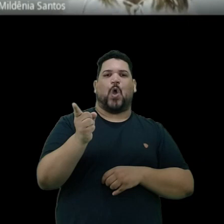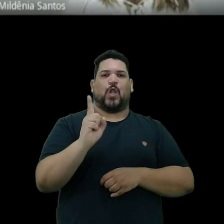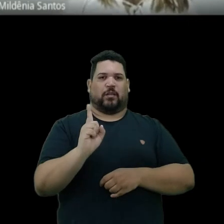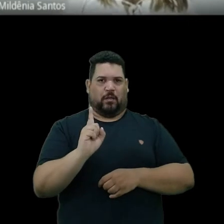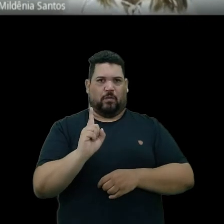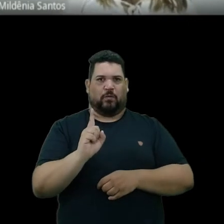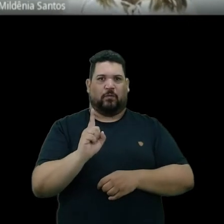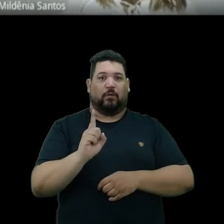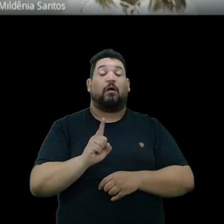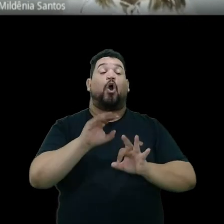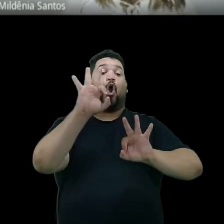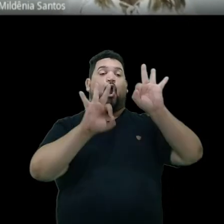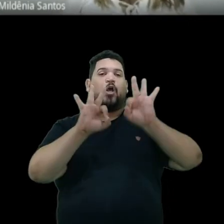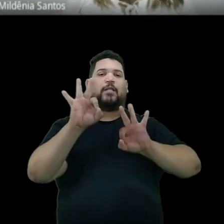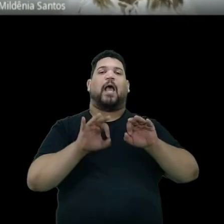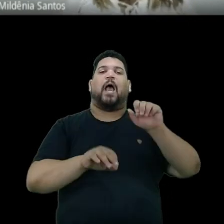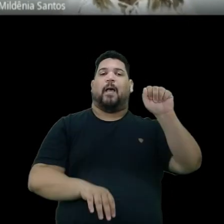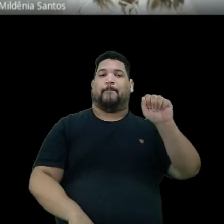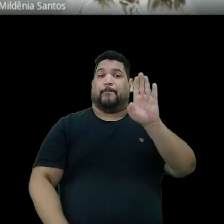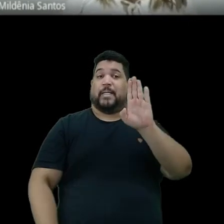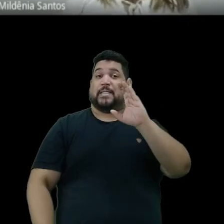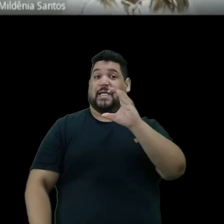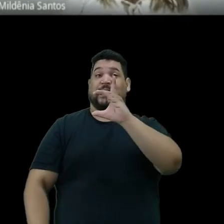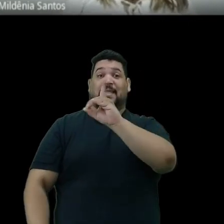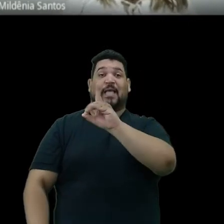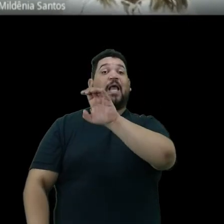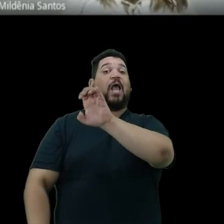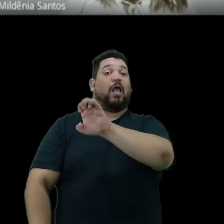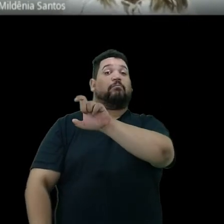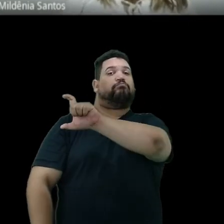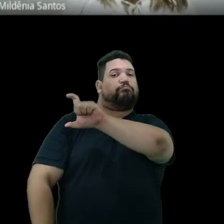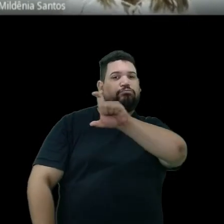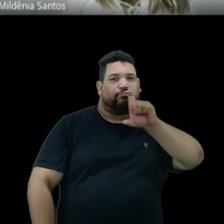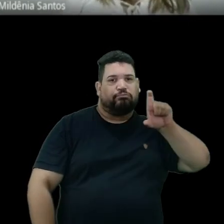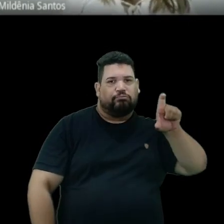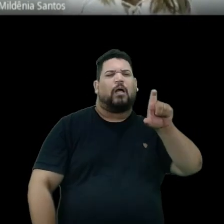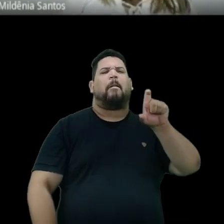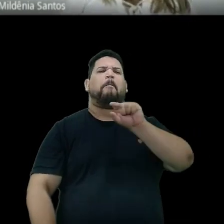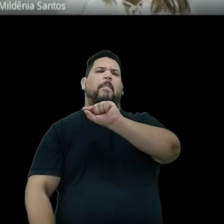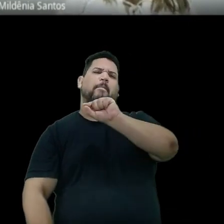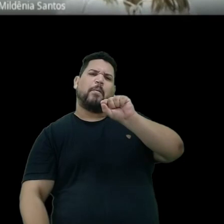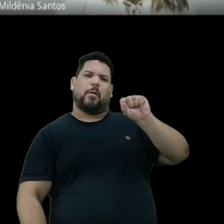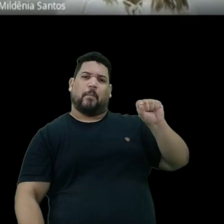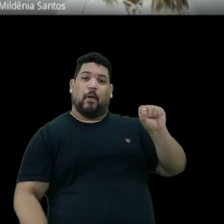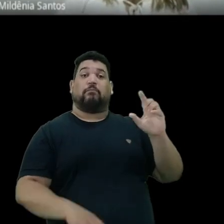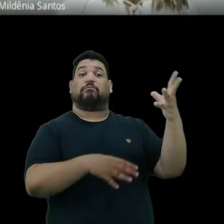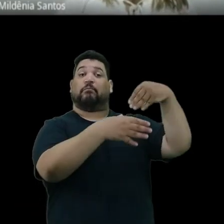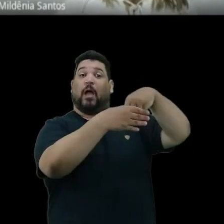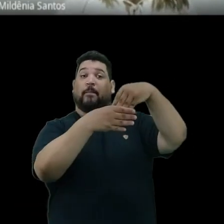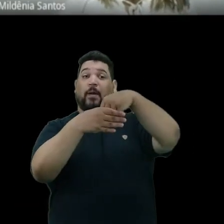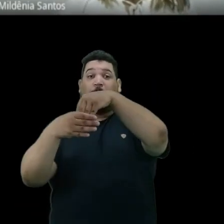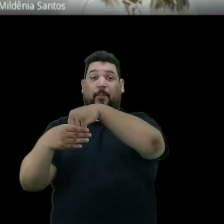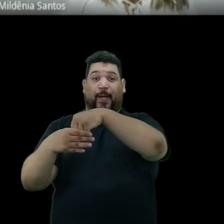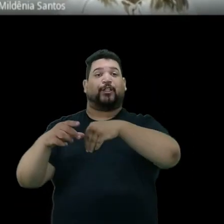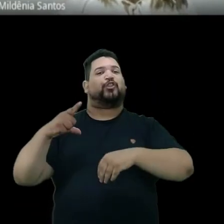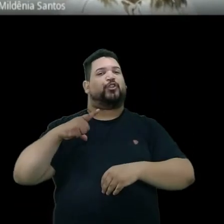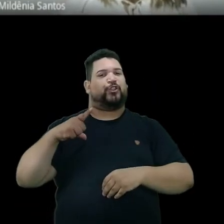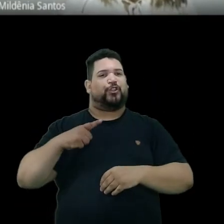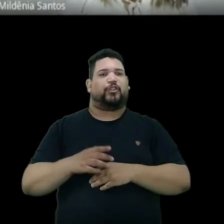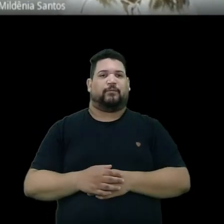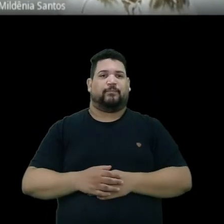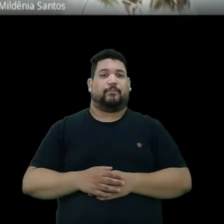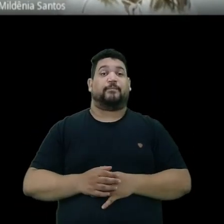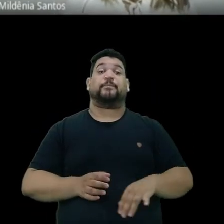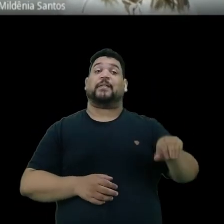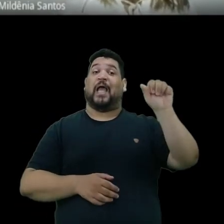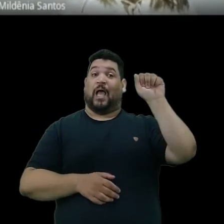divididos em A, B, C, D e E, e com alguns pontos específicos dentro deles. Critério A.